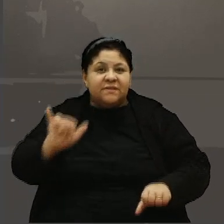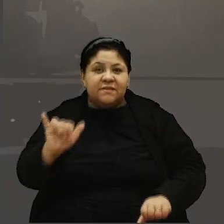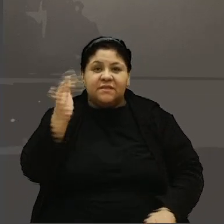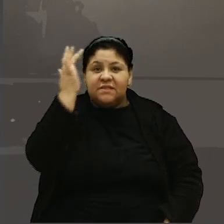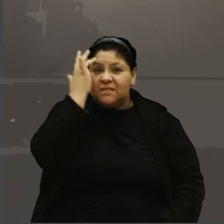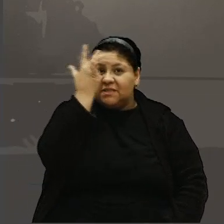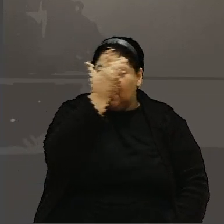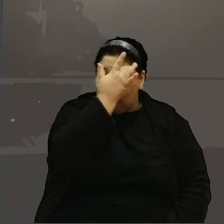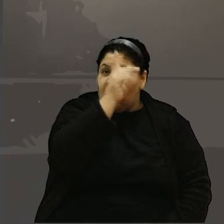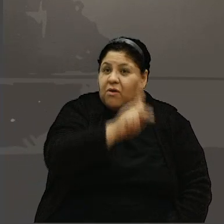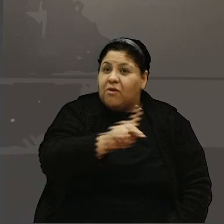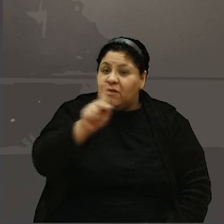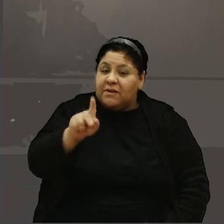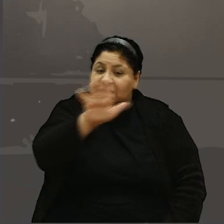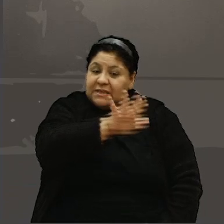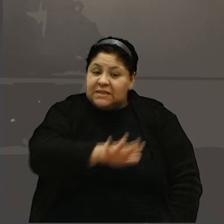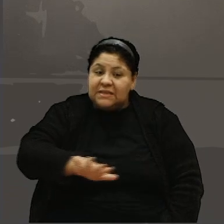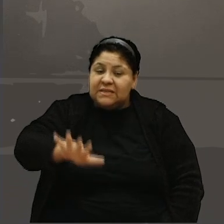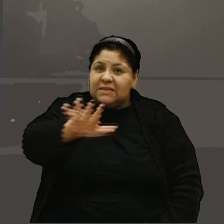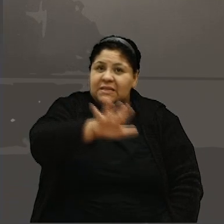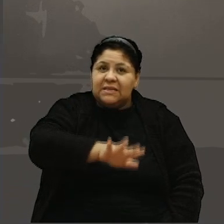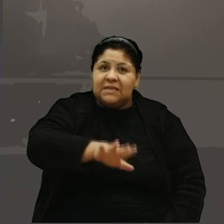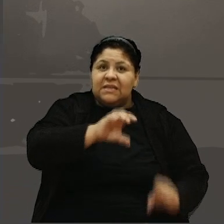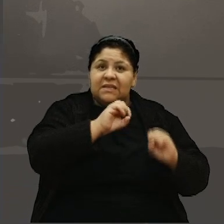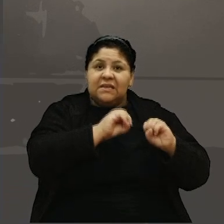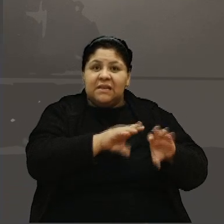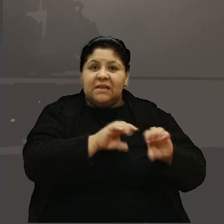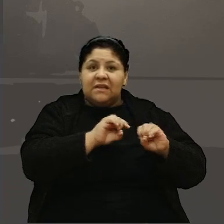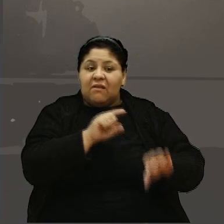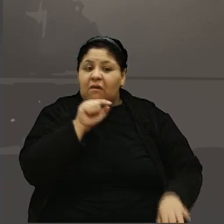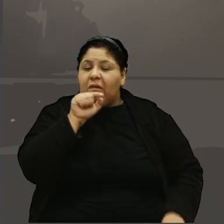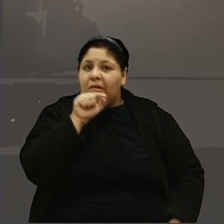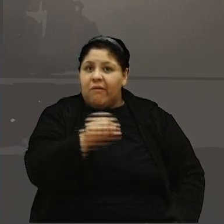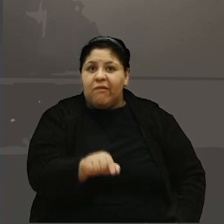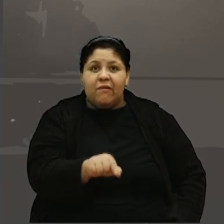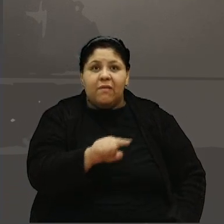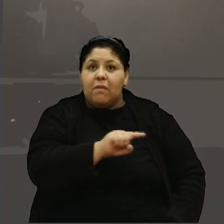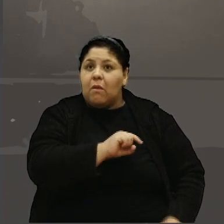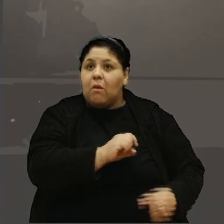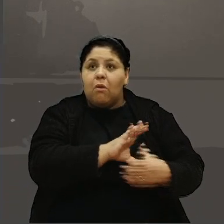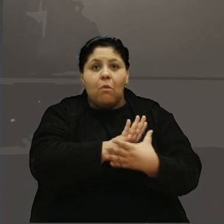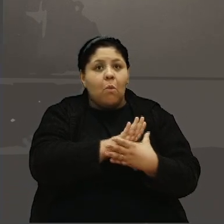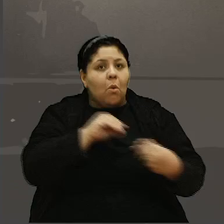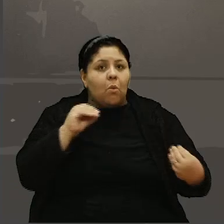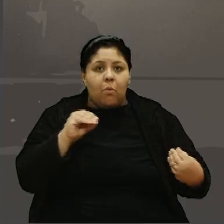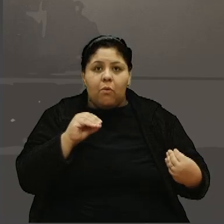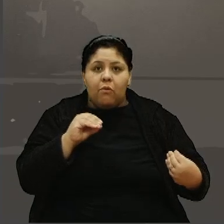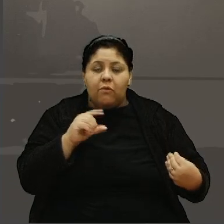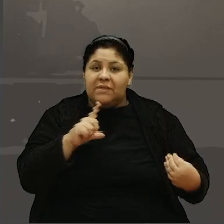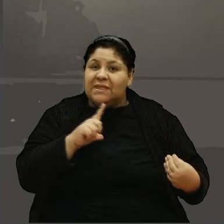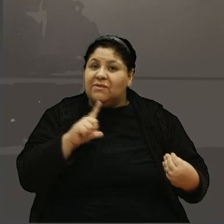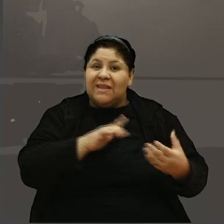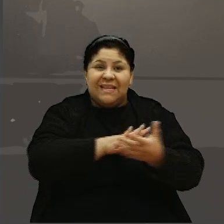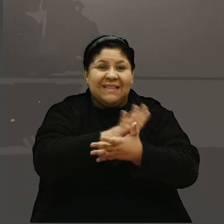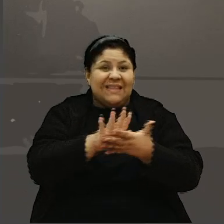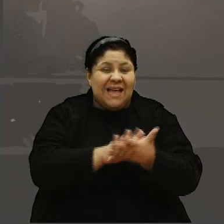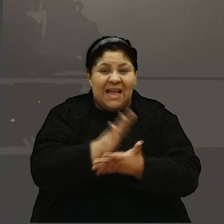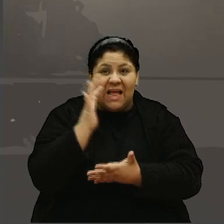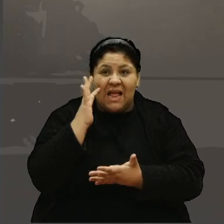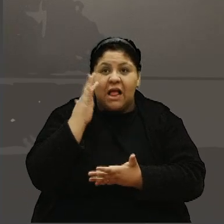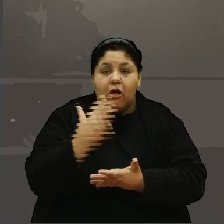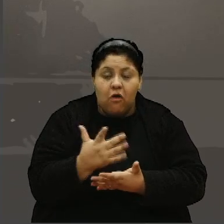dos professores da educação, ele simplesmente não existe. Não acontece.